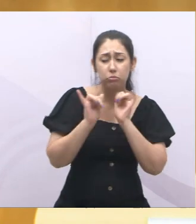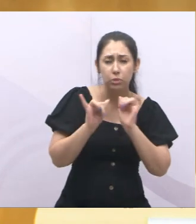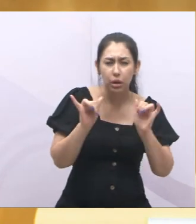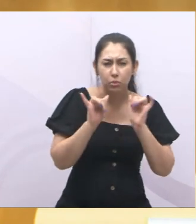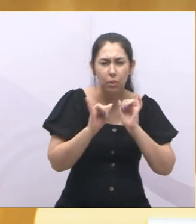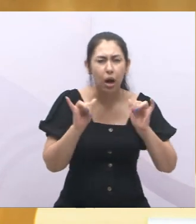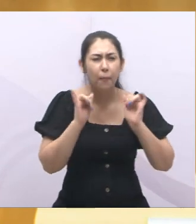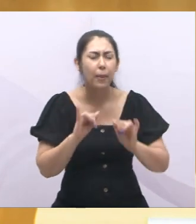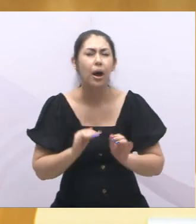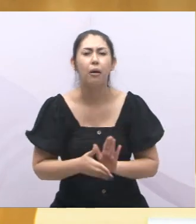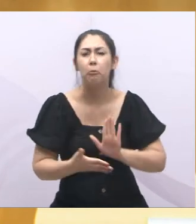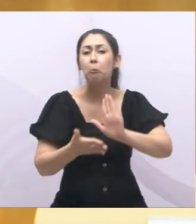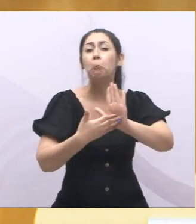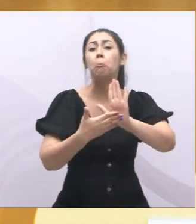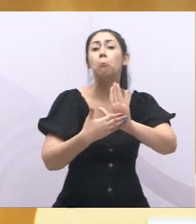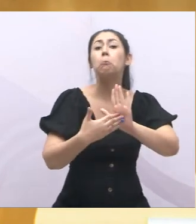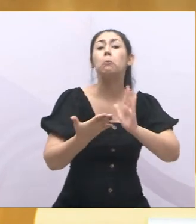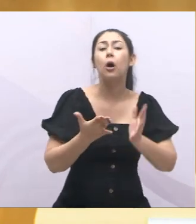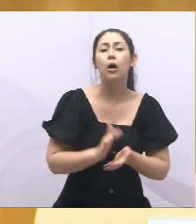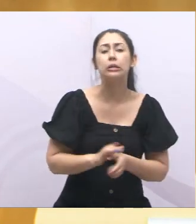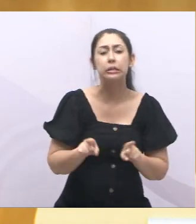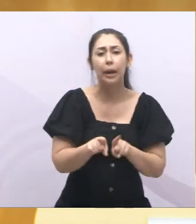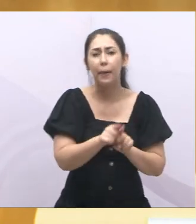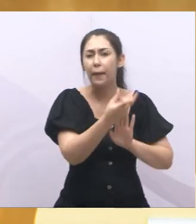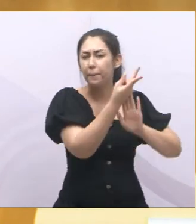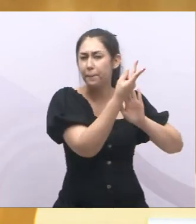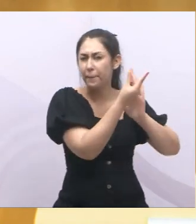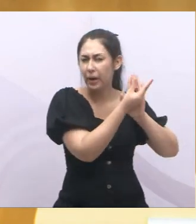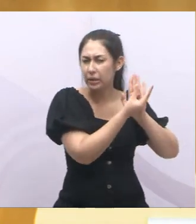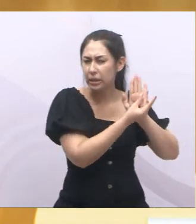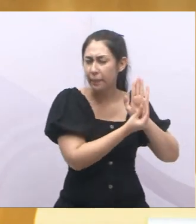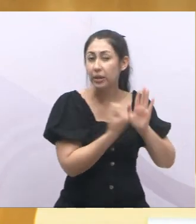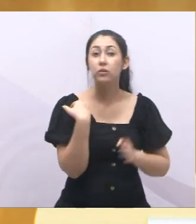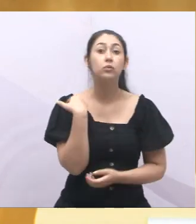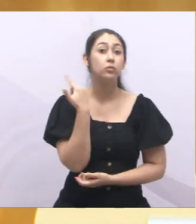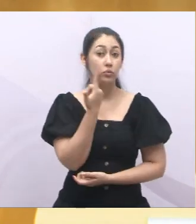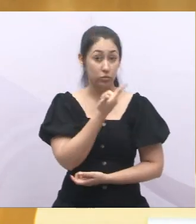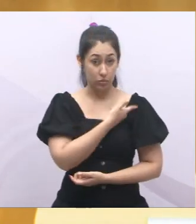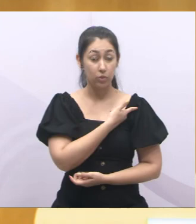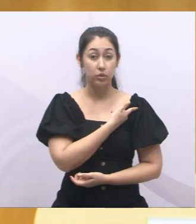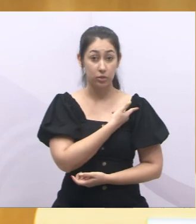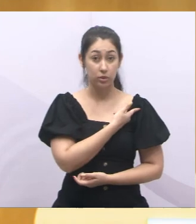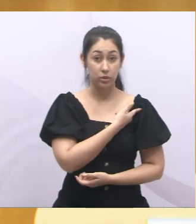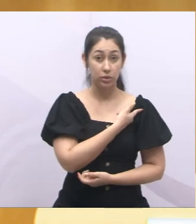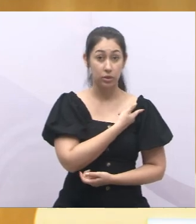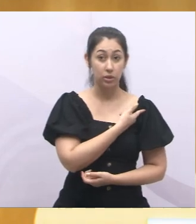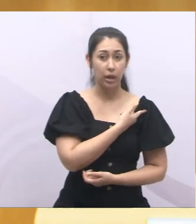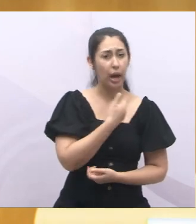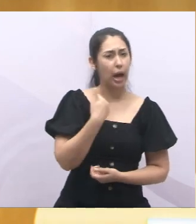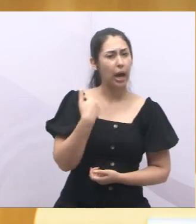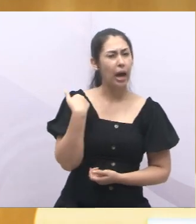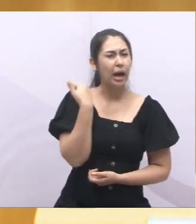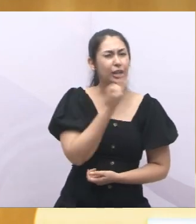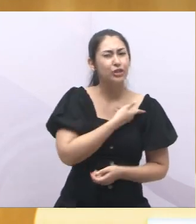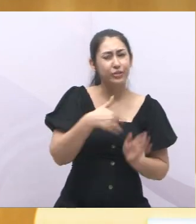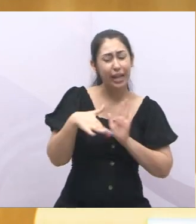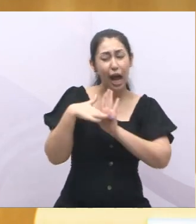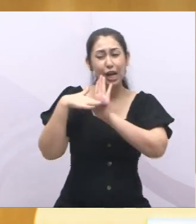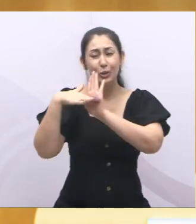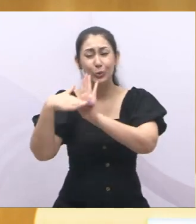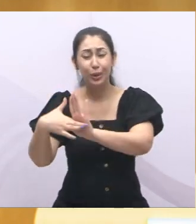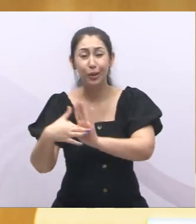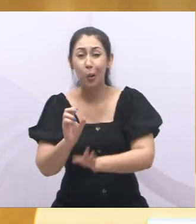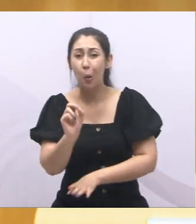cada proposta, cada orçamento anual, nós estaremos alimentando ou